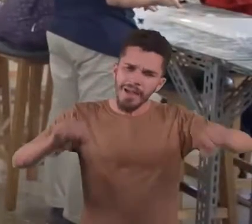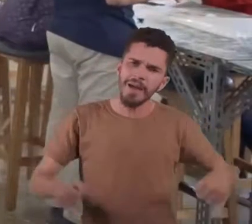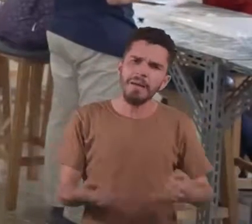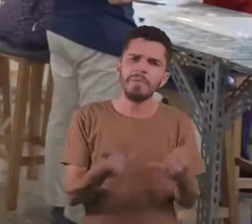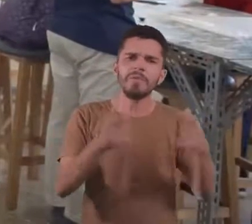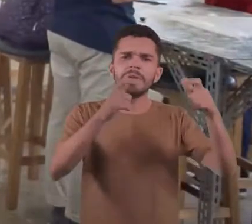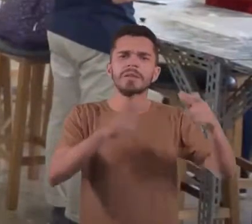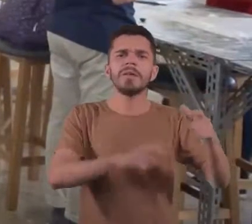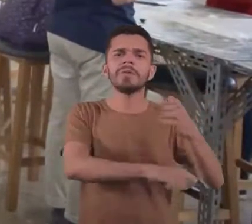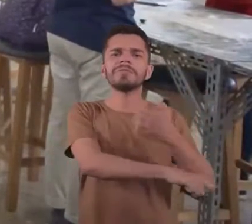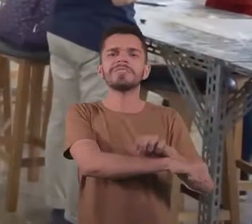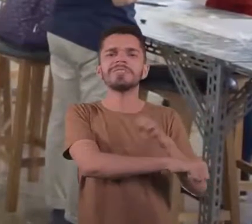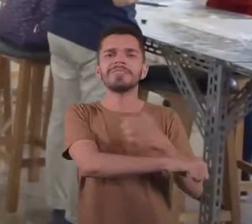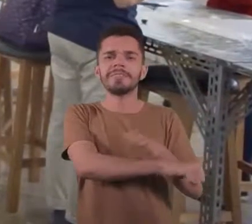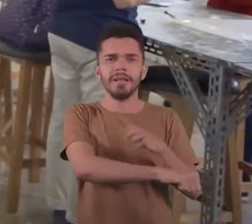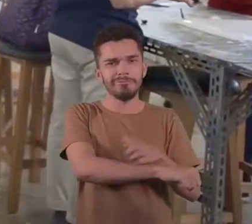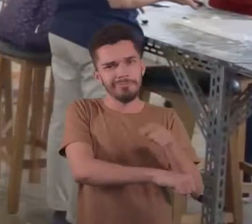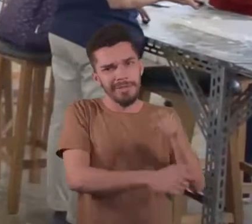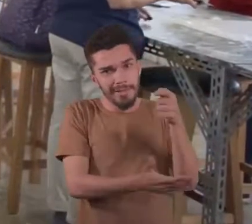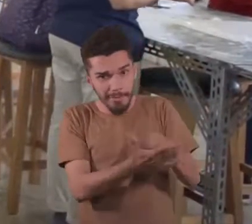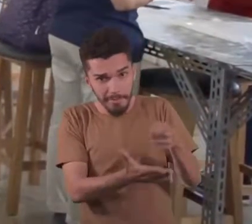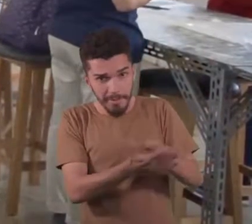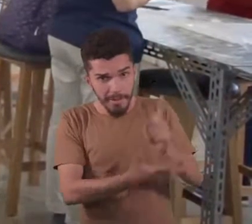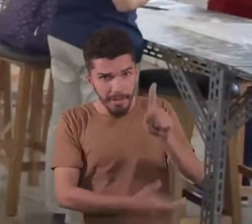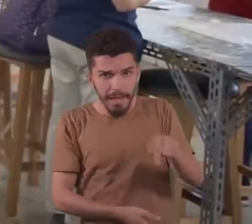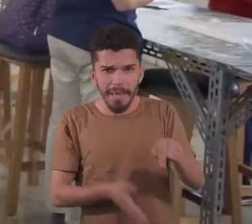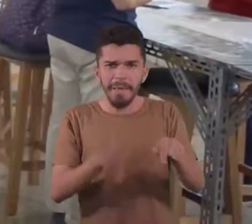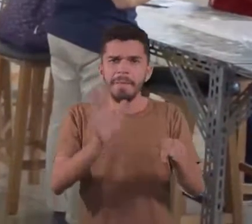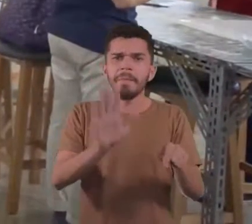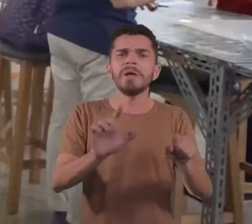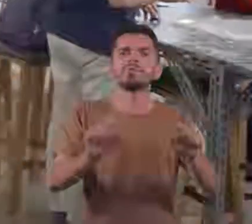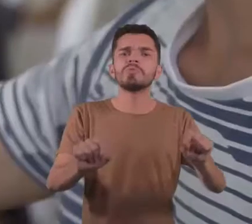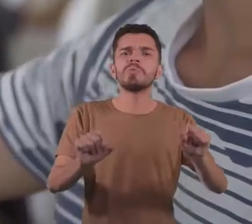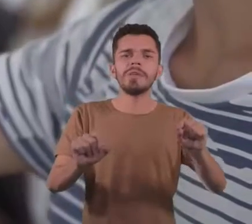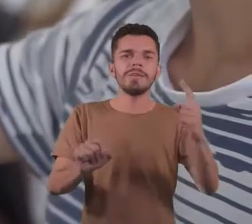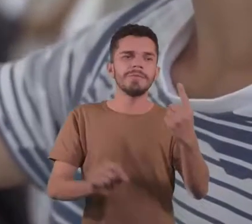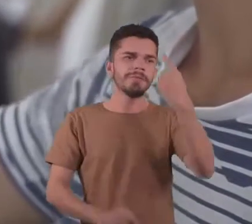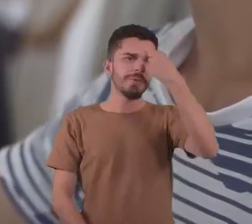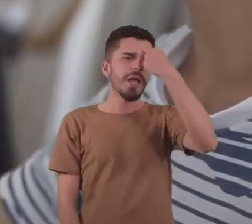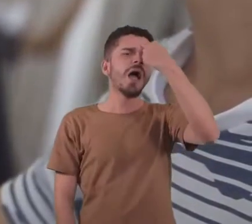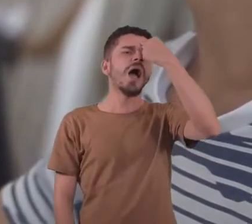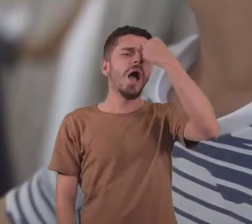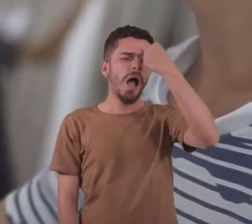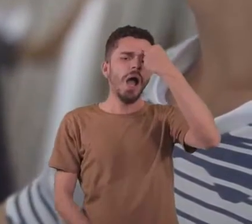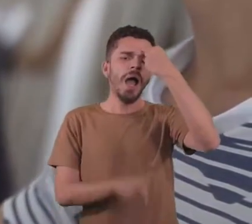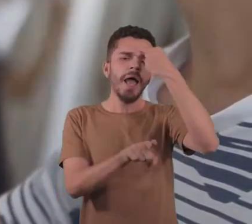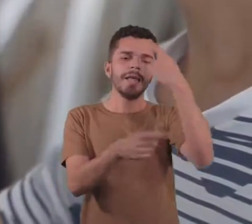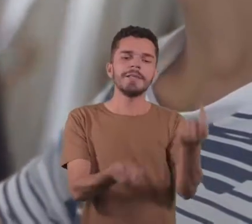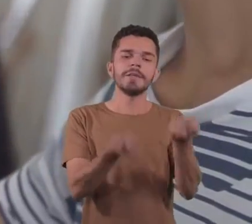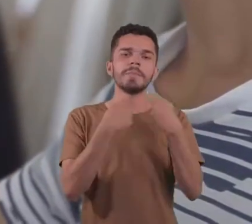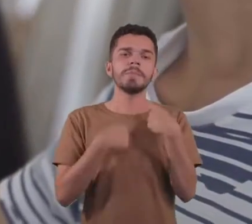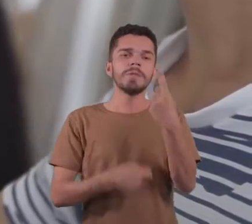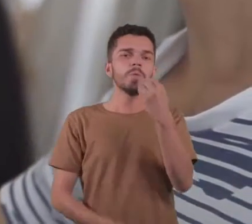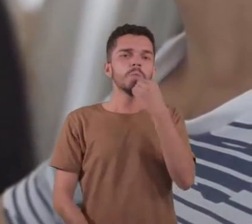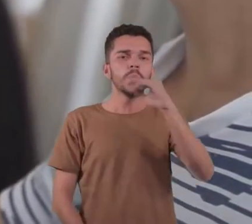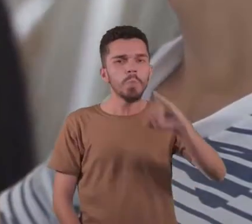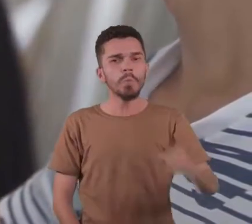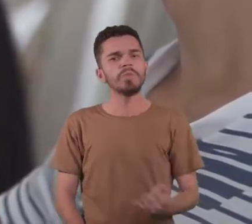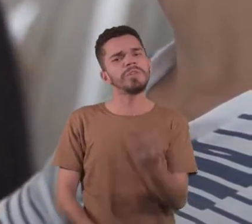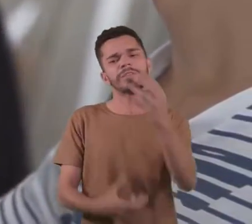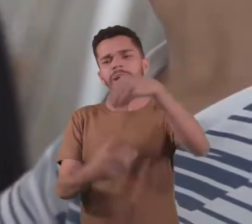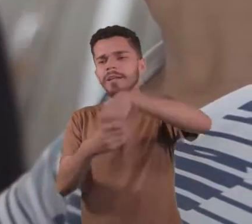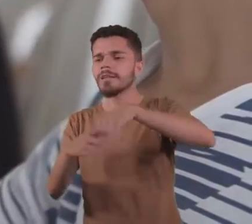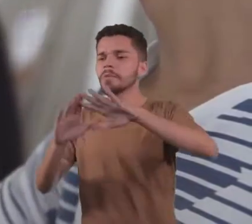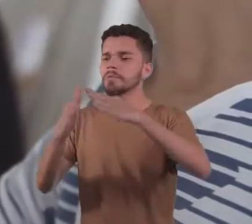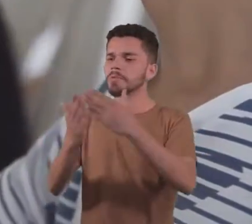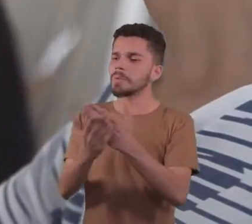do estágio, que é obrigatório, mas não entrar com essa questão do ser obrigatório. Pensar que é mais uma oportunidade para você estar